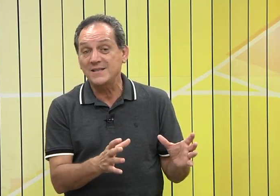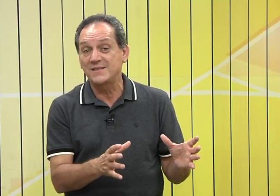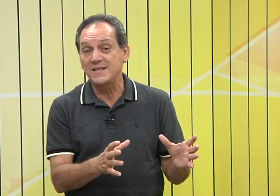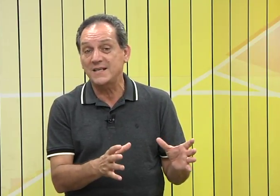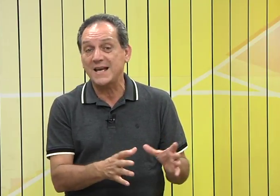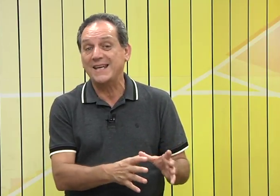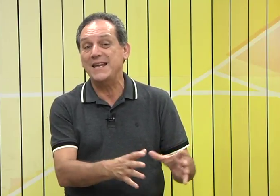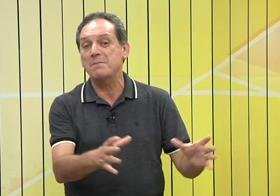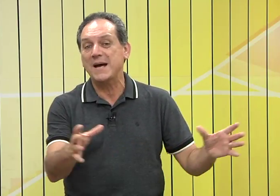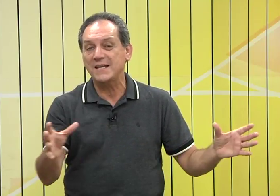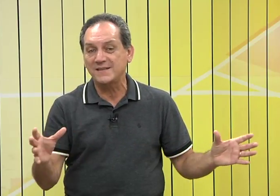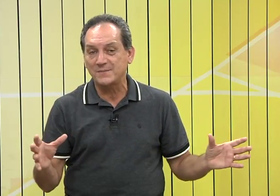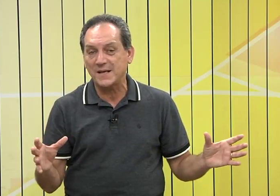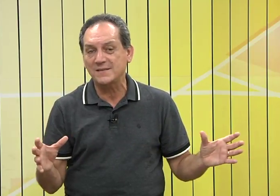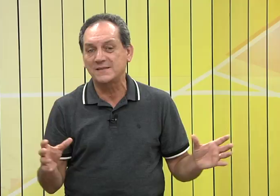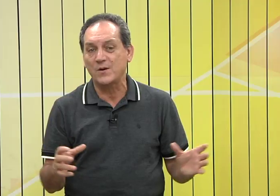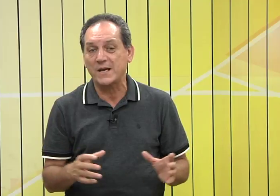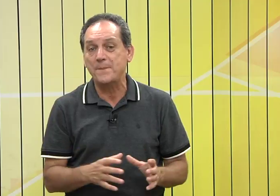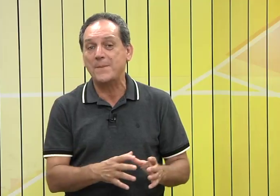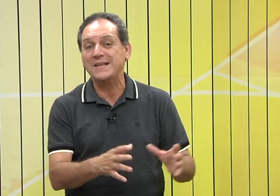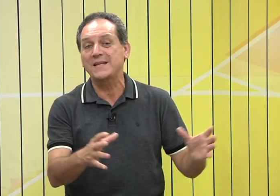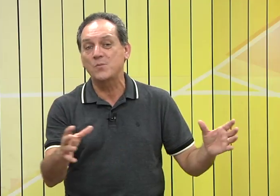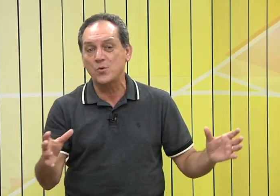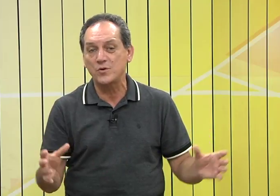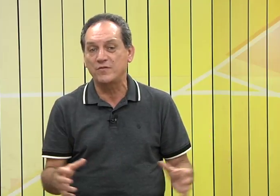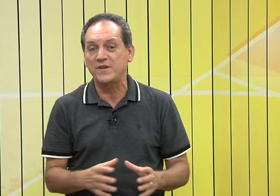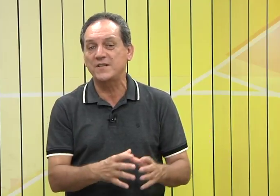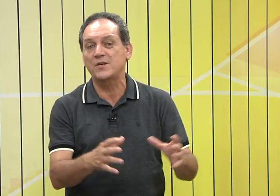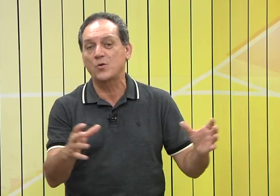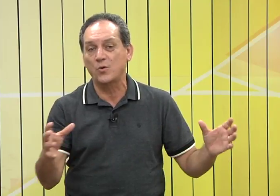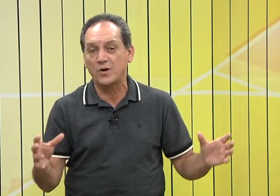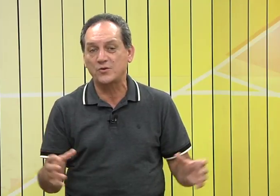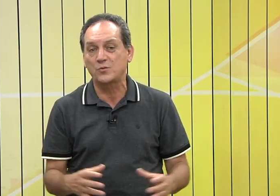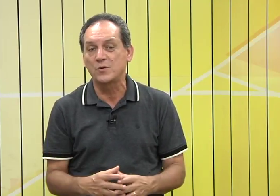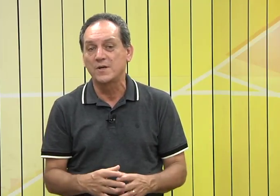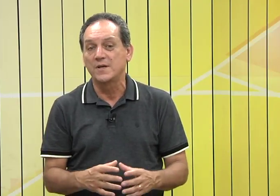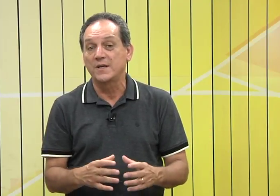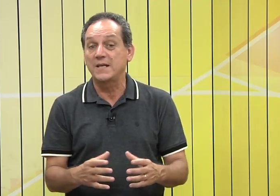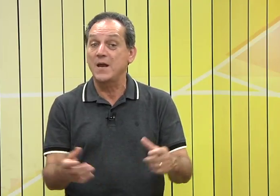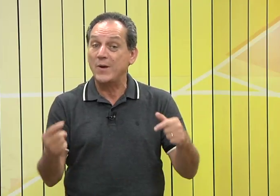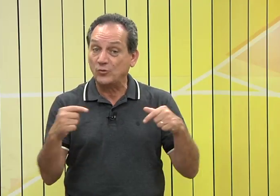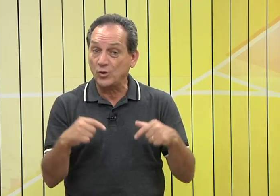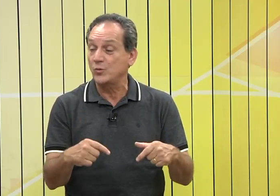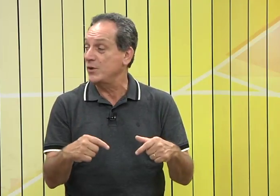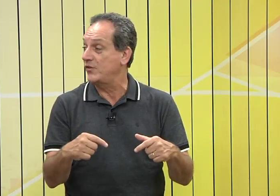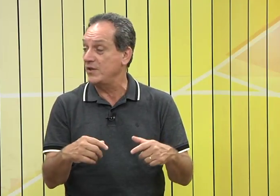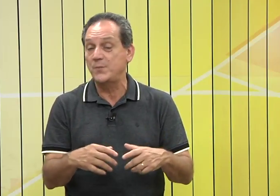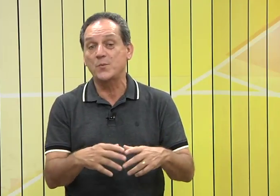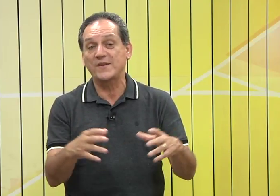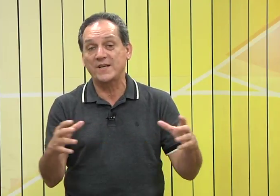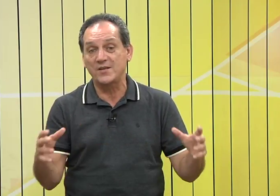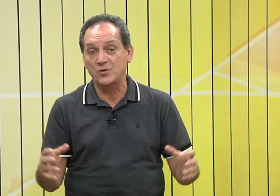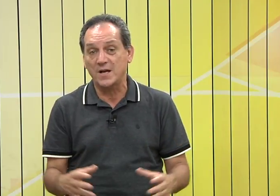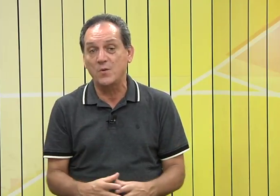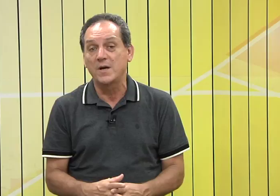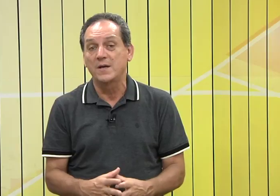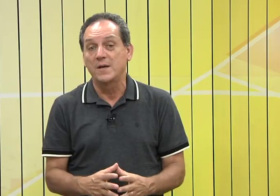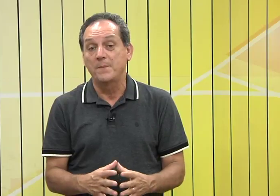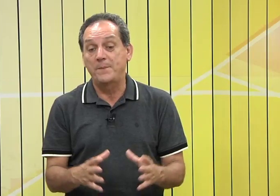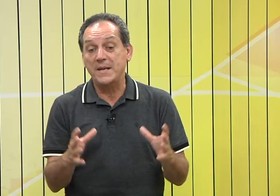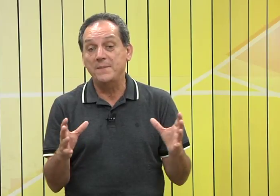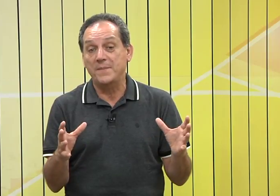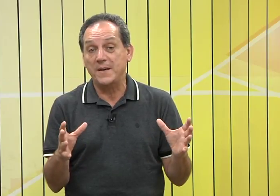para garantir que aquele manancial, aquele patrimônio verde ecológico, que não é só do município, mas é